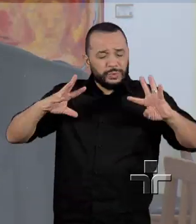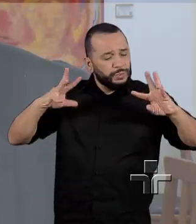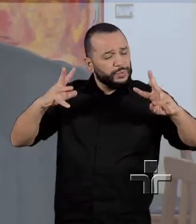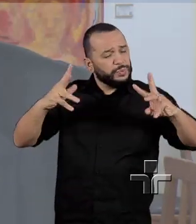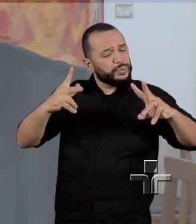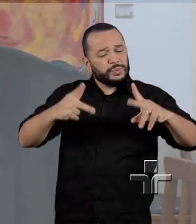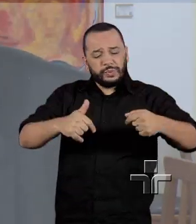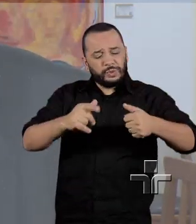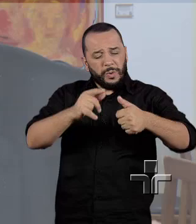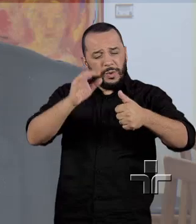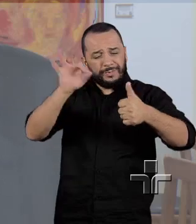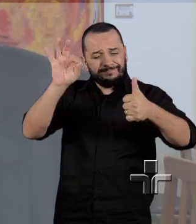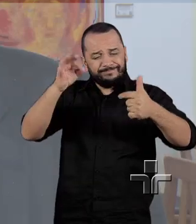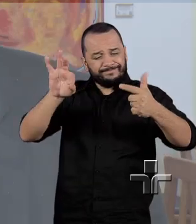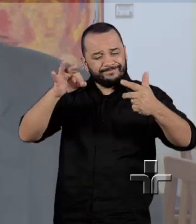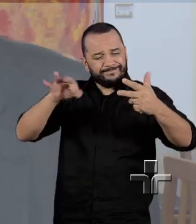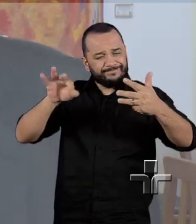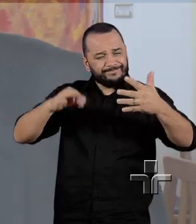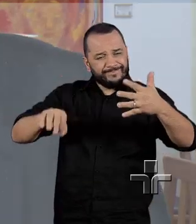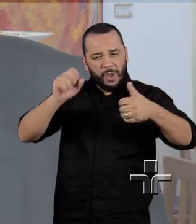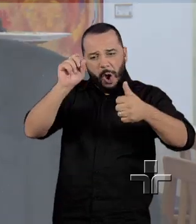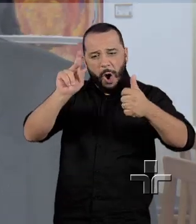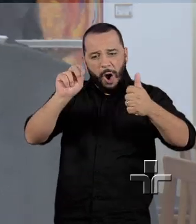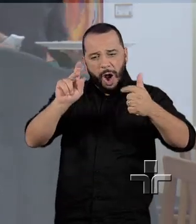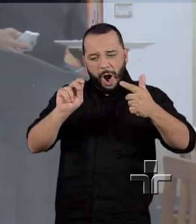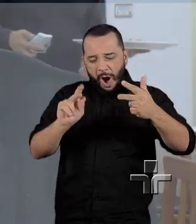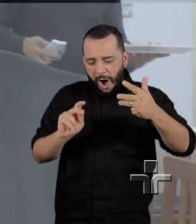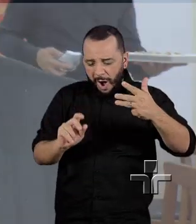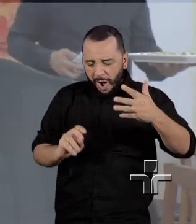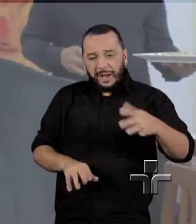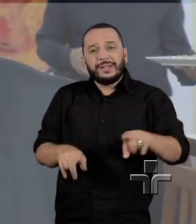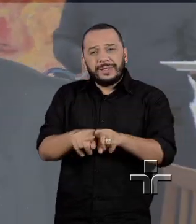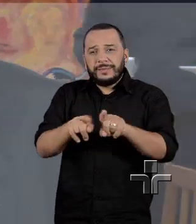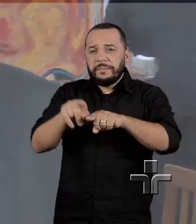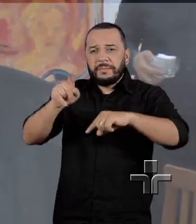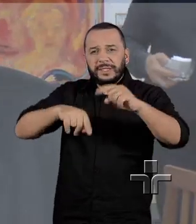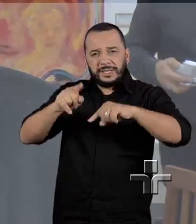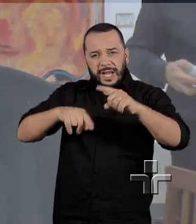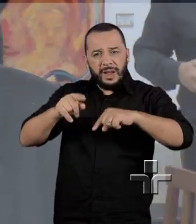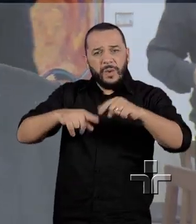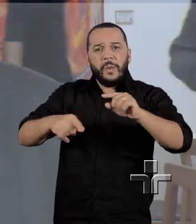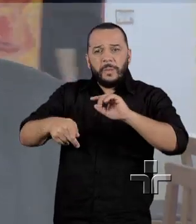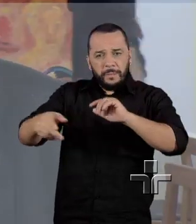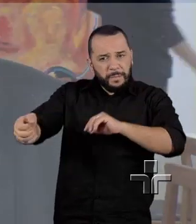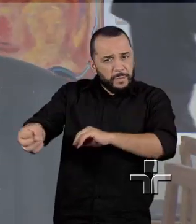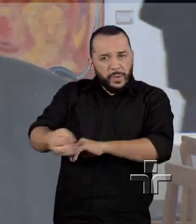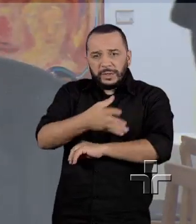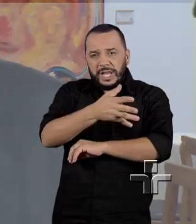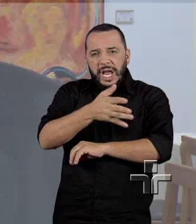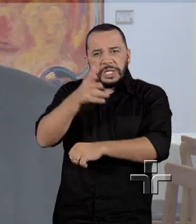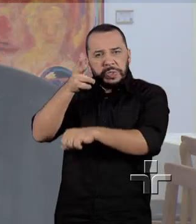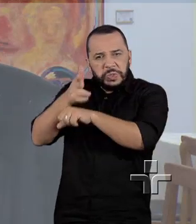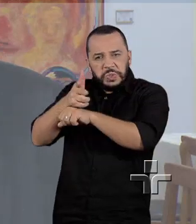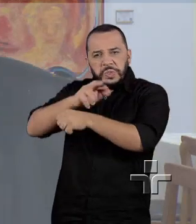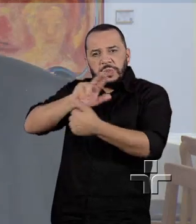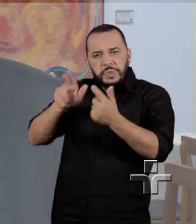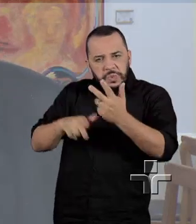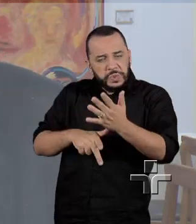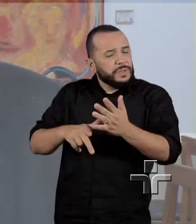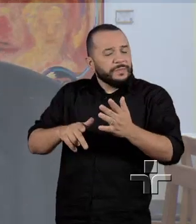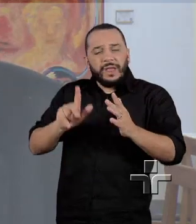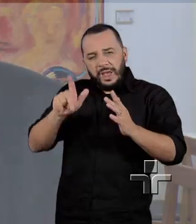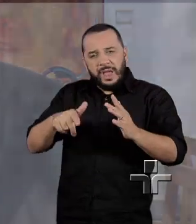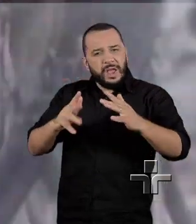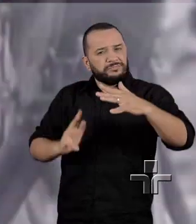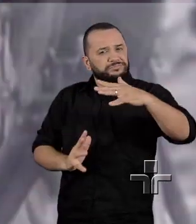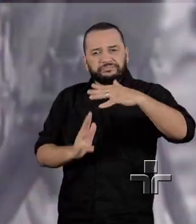absolutamente adequada, os equipamentos são os mais modernos possíveis, nós estamos, enfim, num patamar hoje da mais